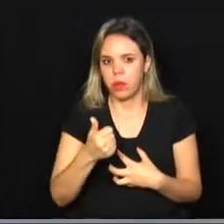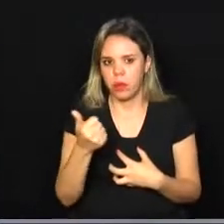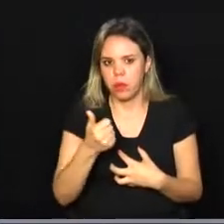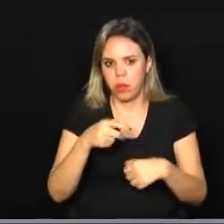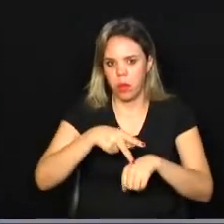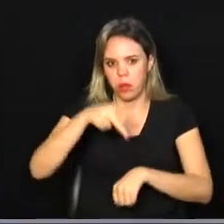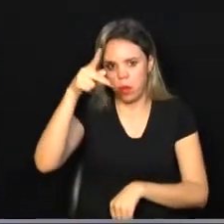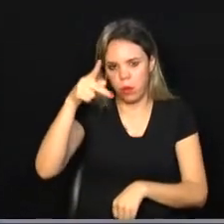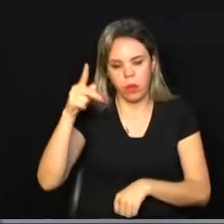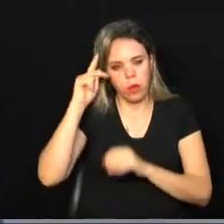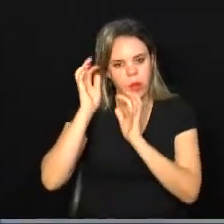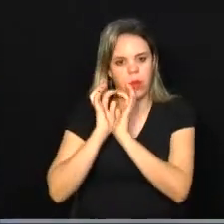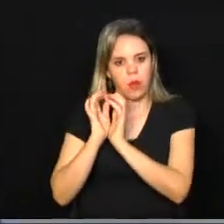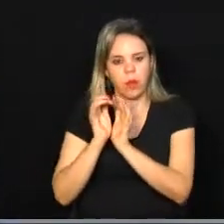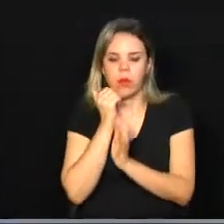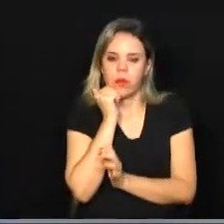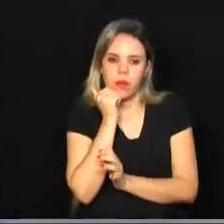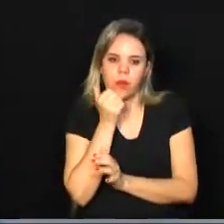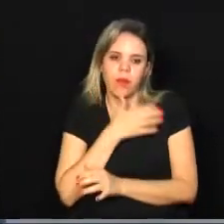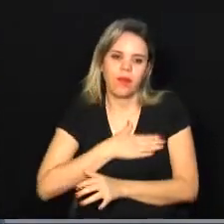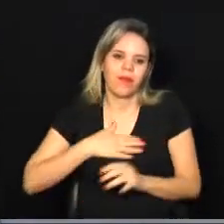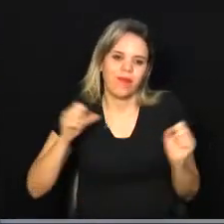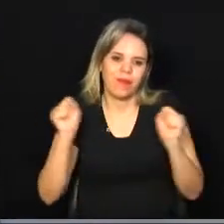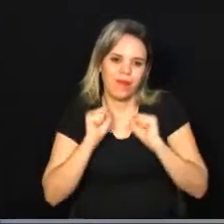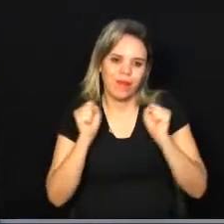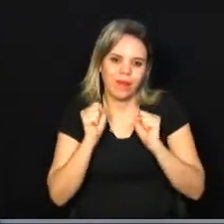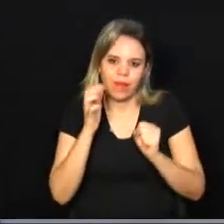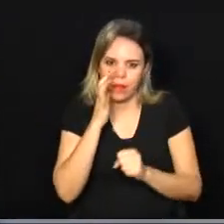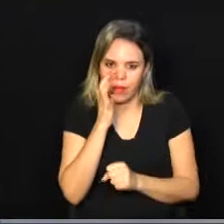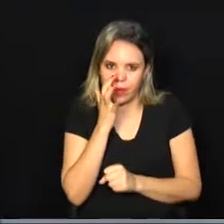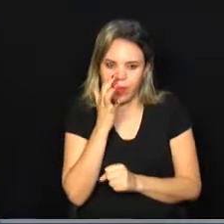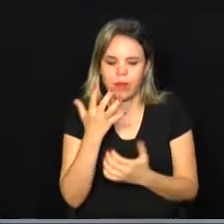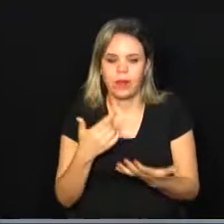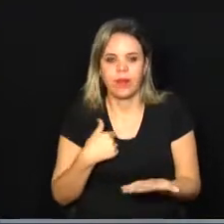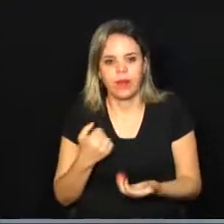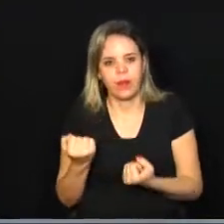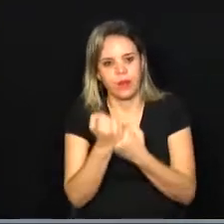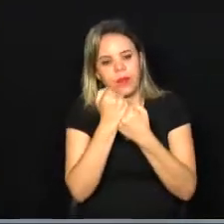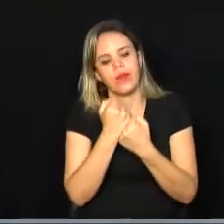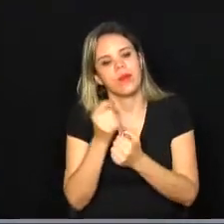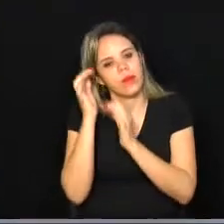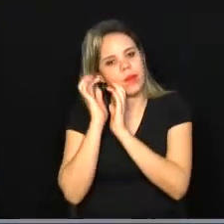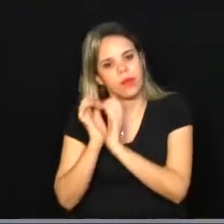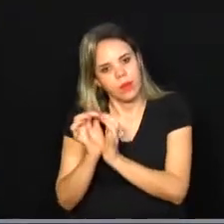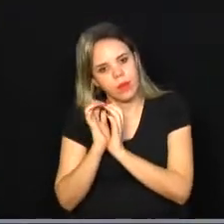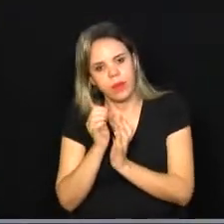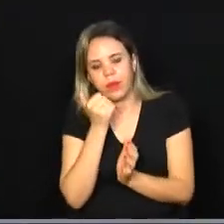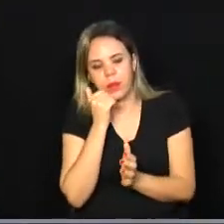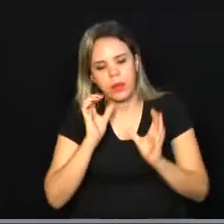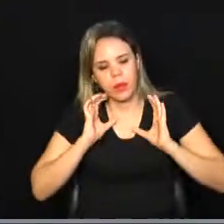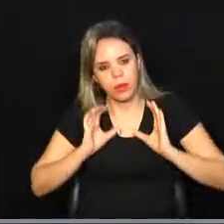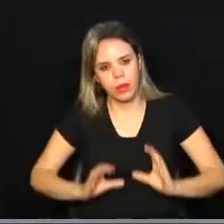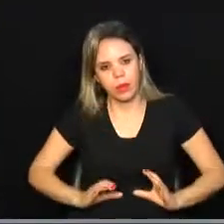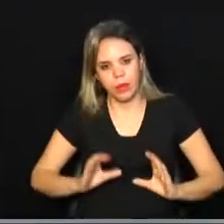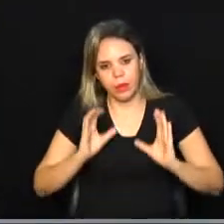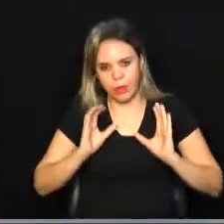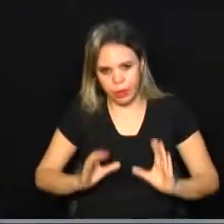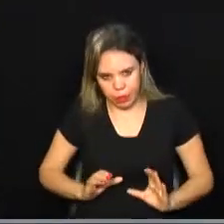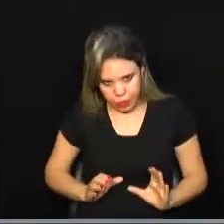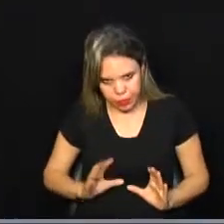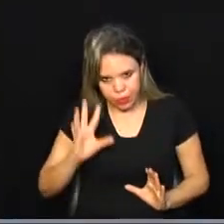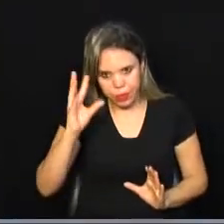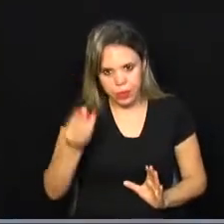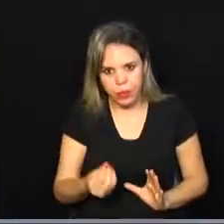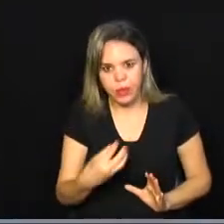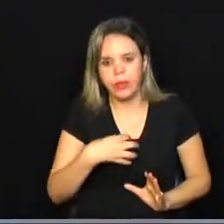pós em neurociência e me apaixonei. Então, eu tenho me amparado muito na neurociência comportamental para